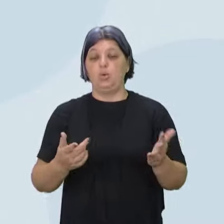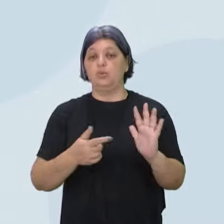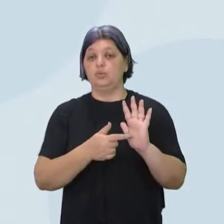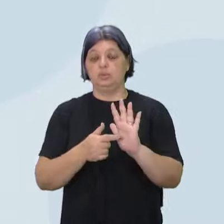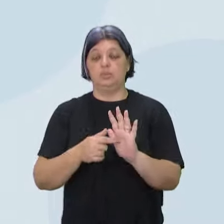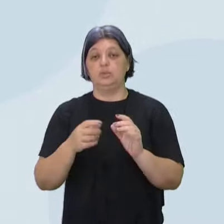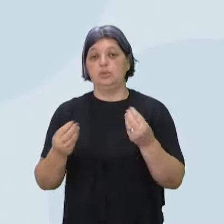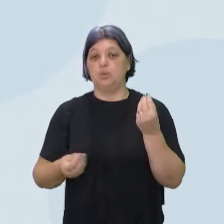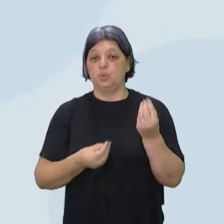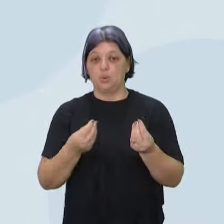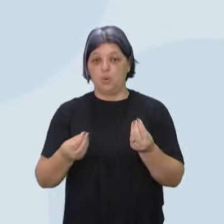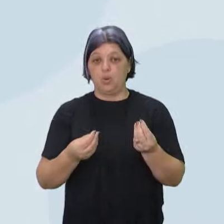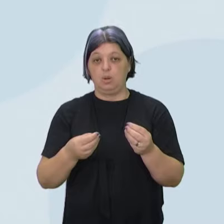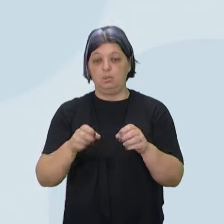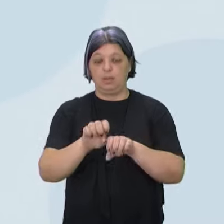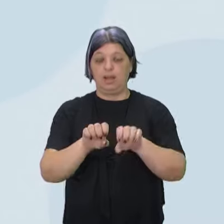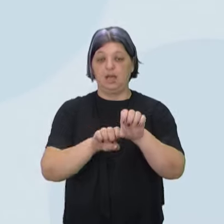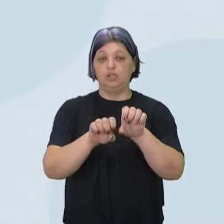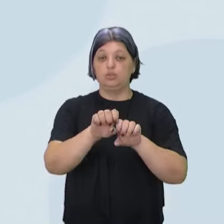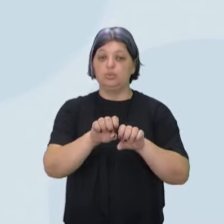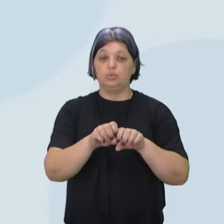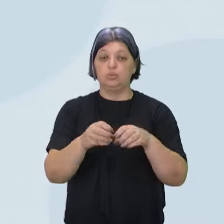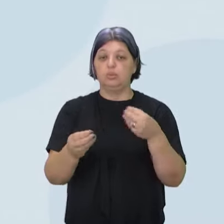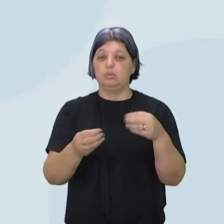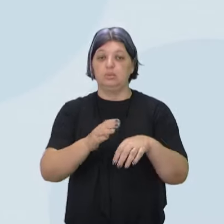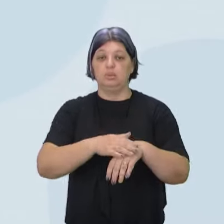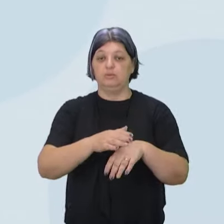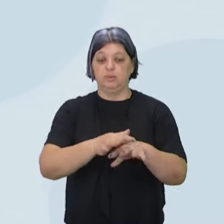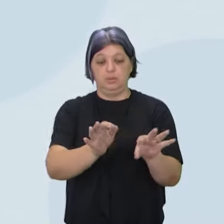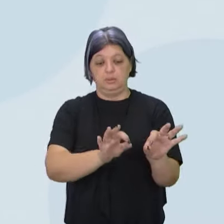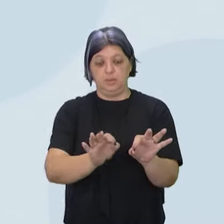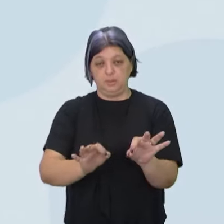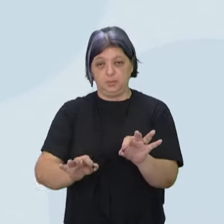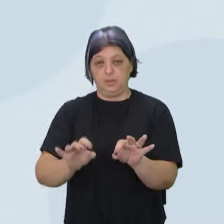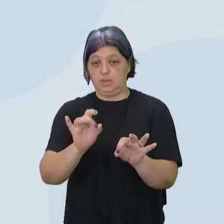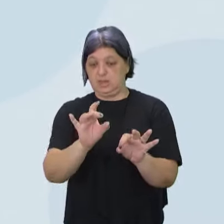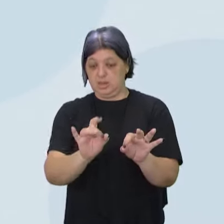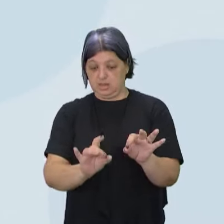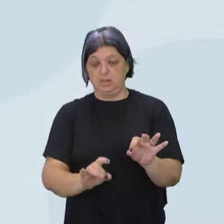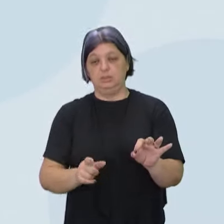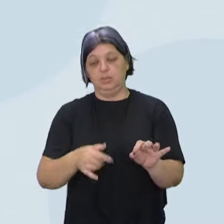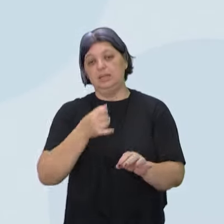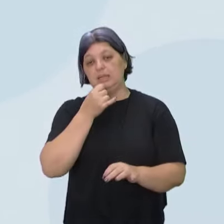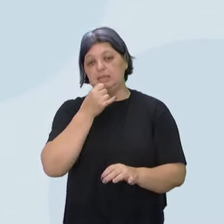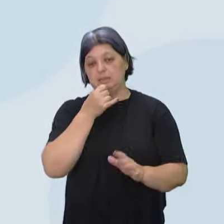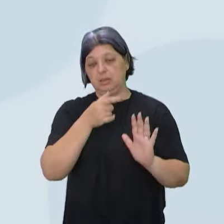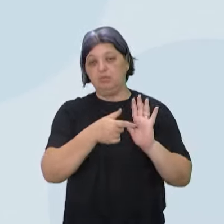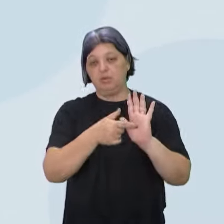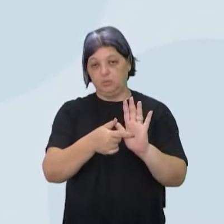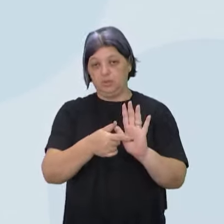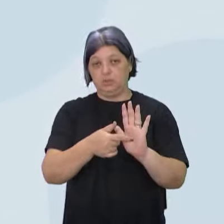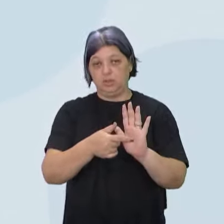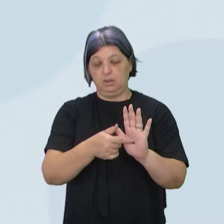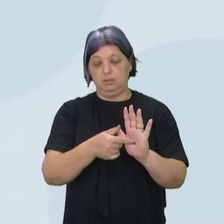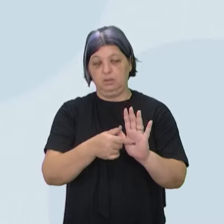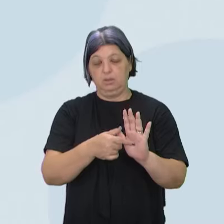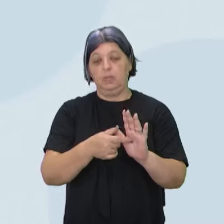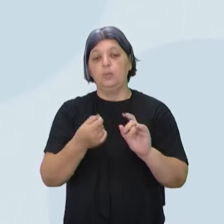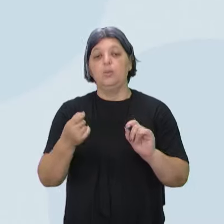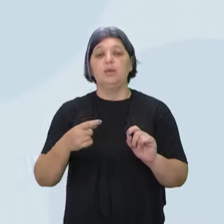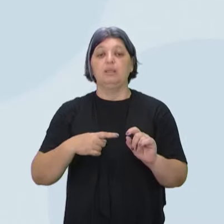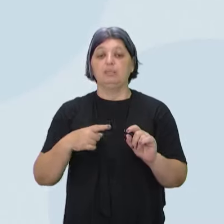vocês como que está estruturado cada um desses componentes. A gente vai trazer um exemplo, né, e mostrar para vocês aí o que